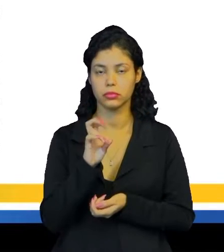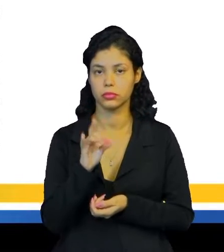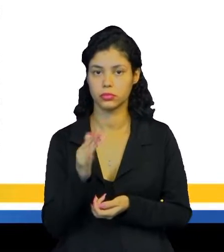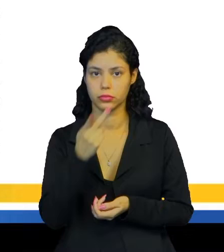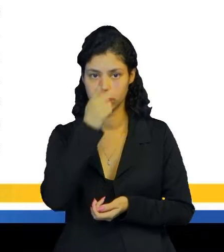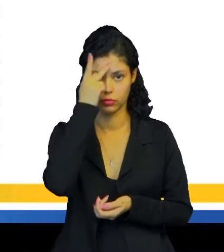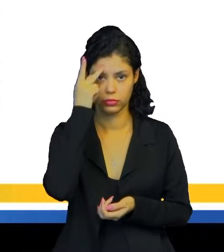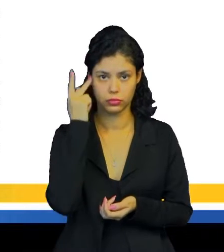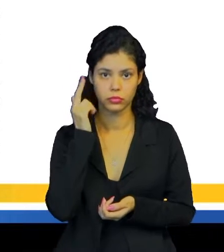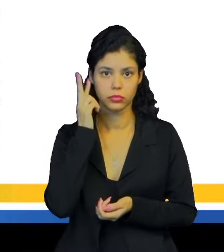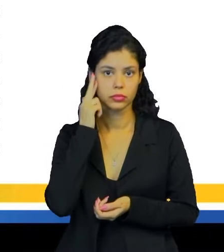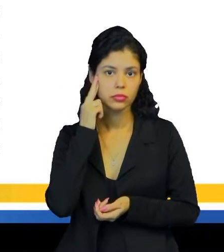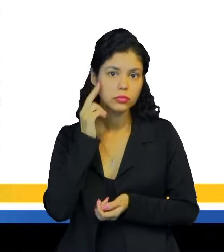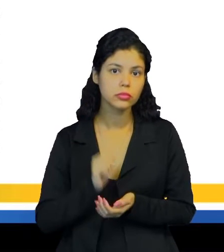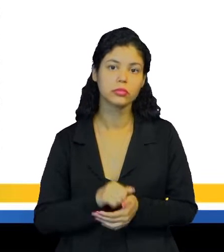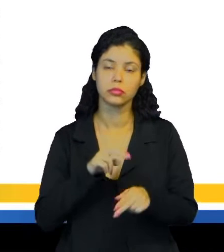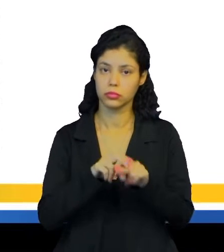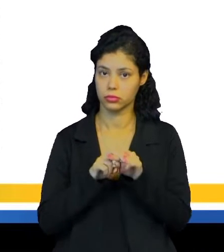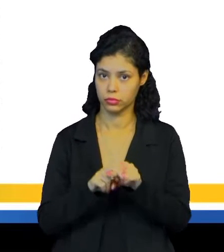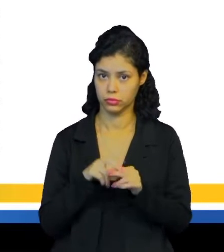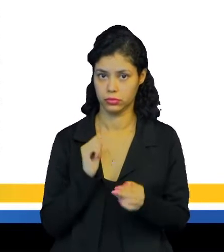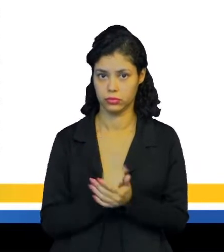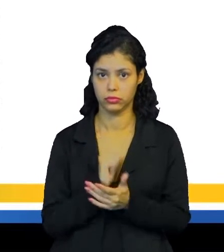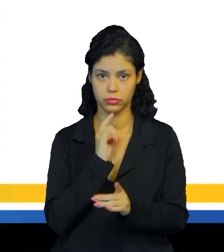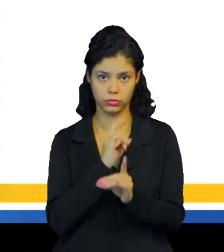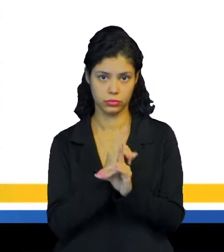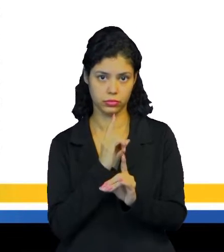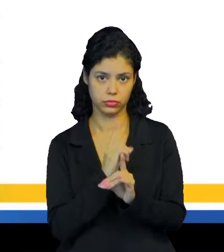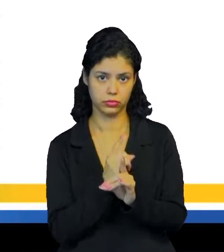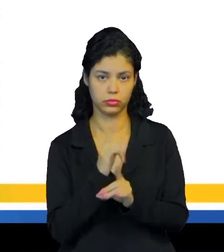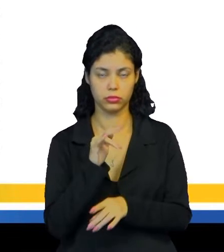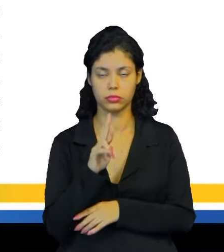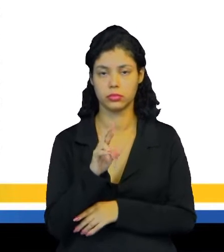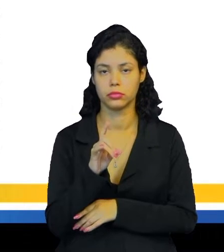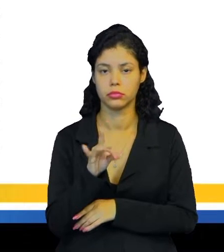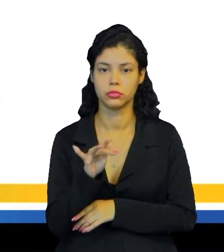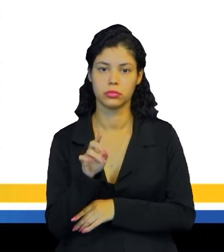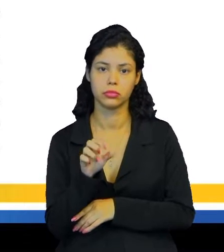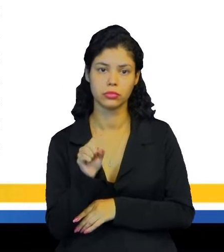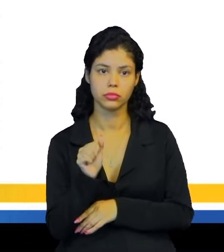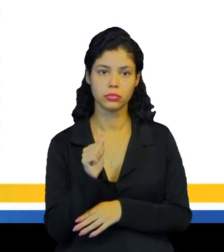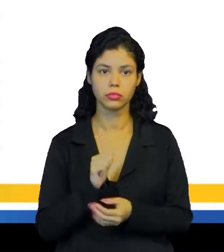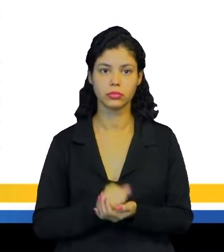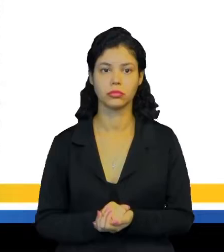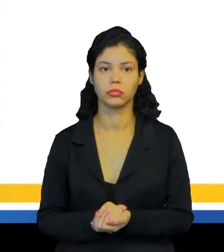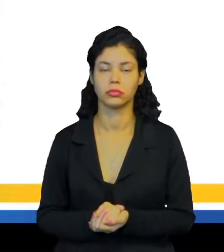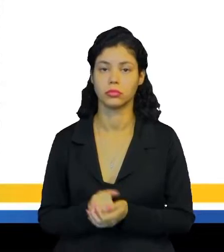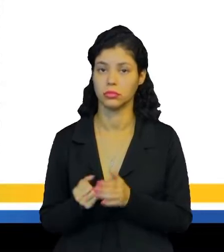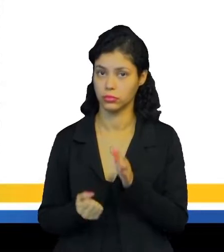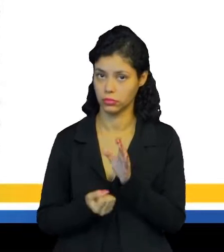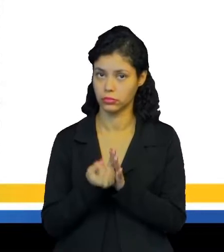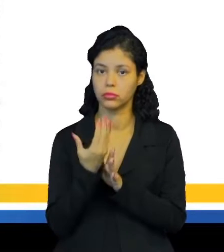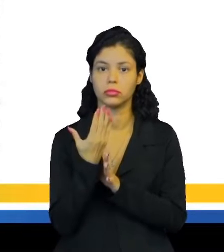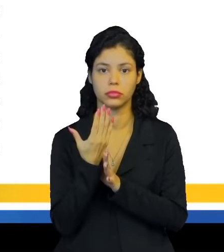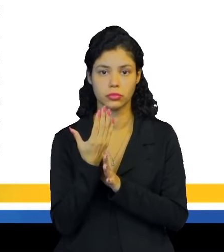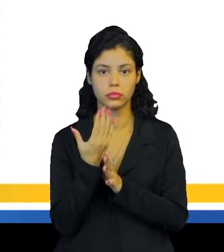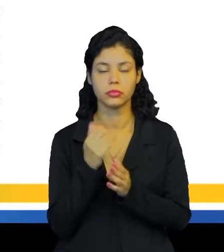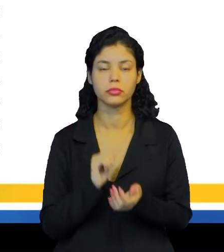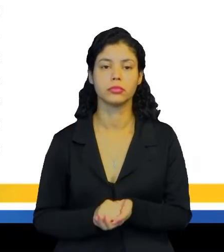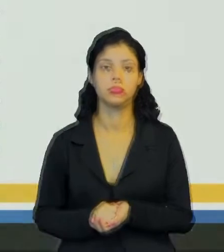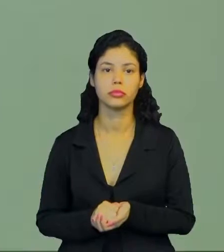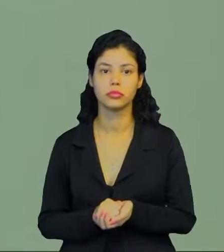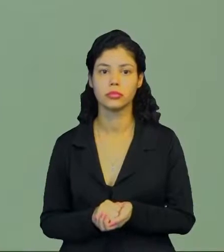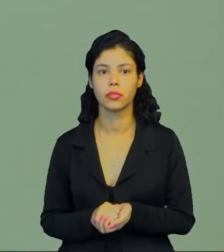são pessoas comuns e, portanto, são idealizadas, né, são criadas aí